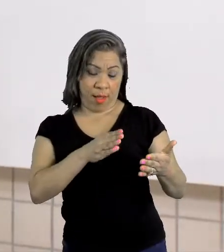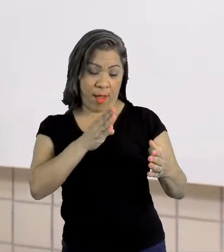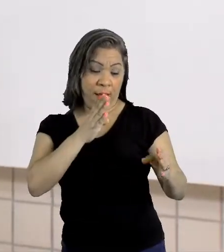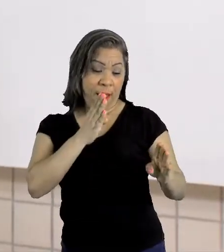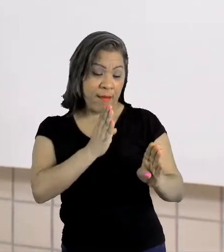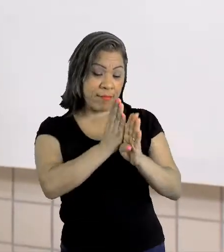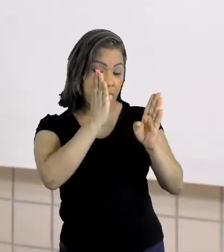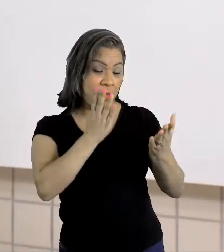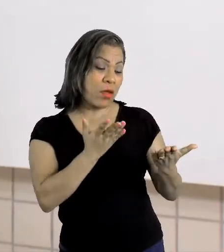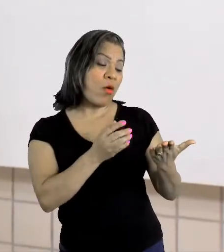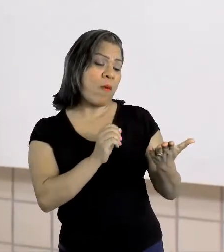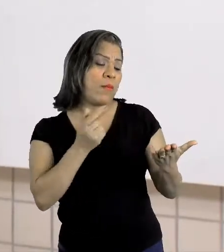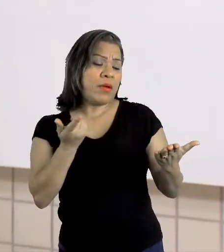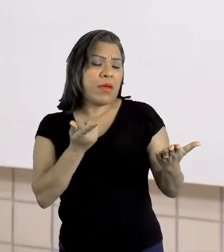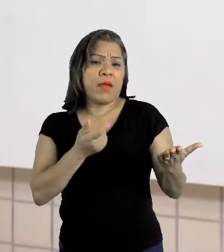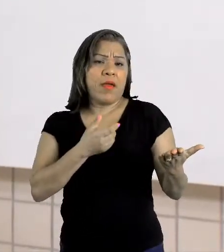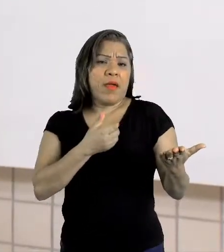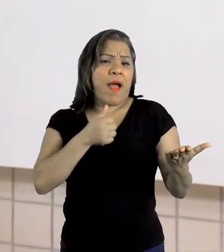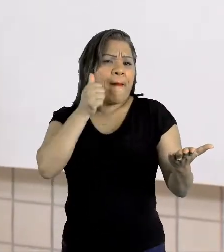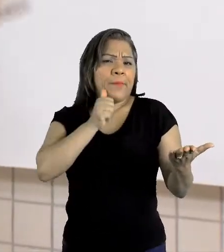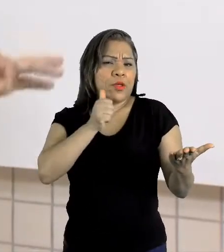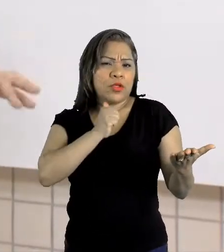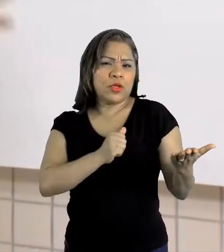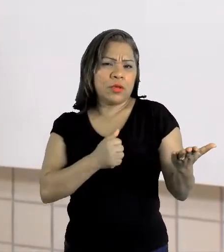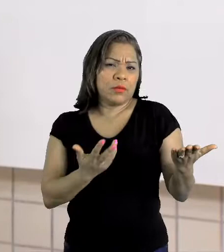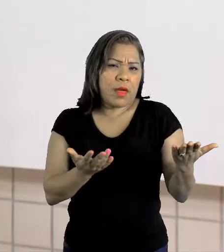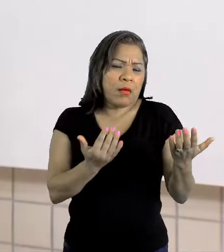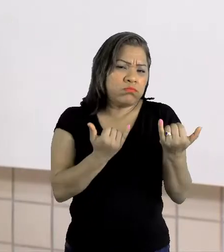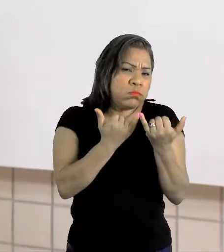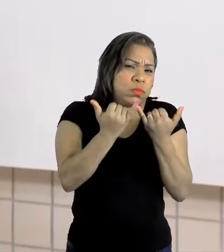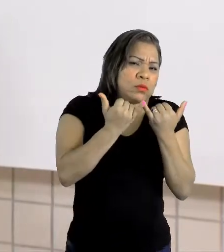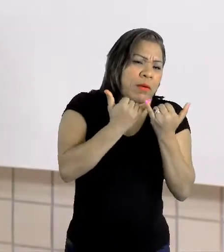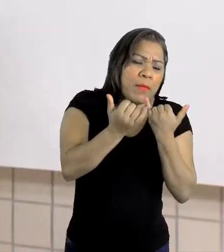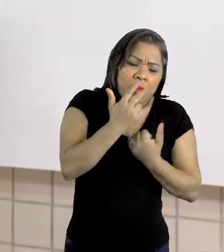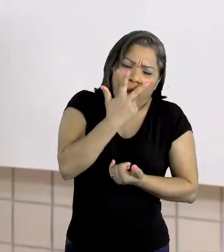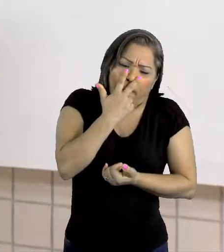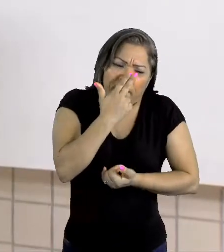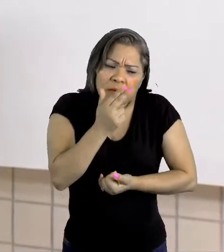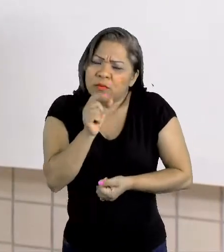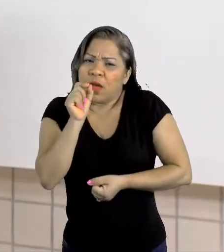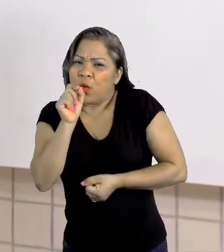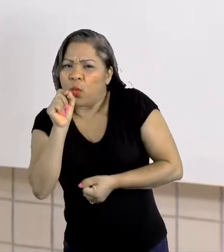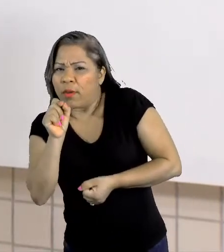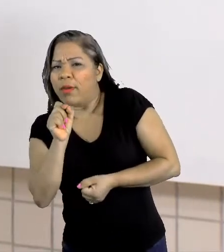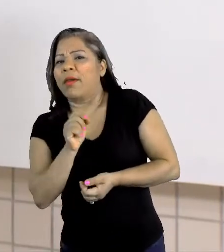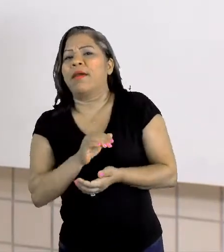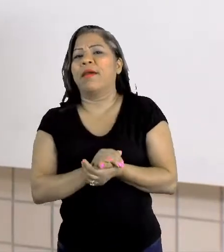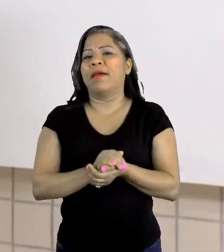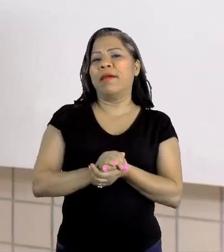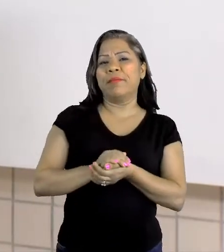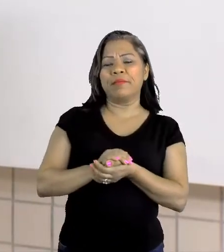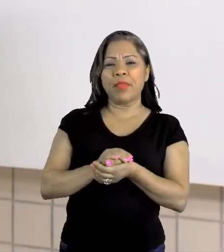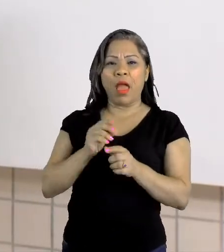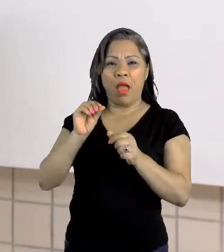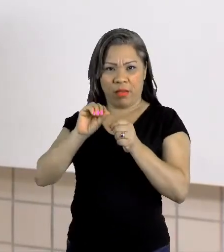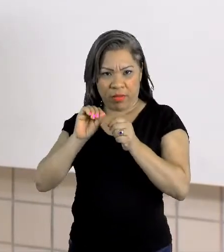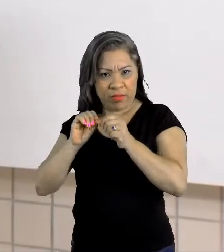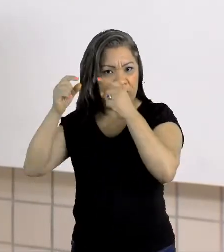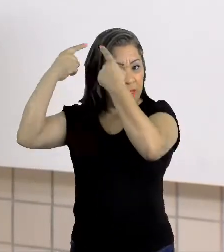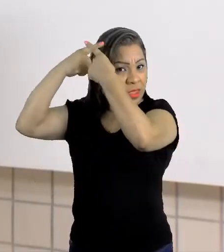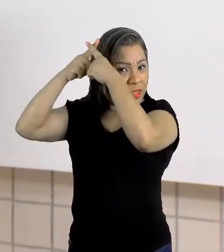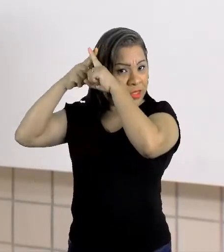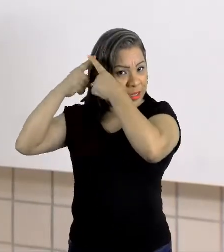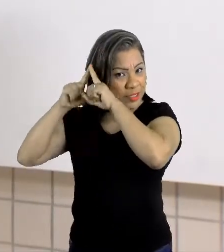com o que a menina ficava parecida, com quem ou com o que quando ela fazia trancinha e botava